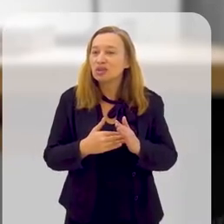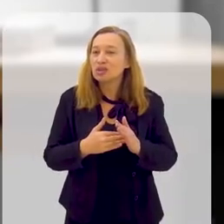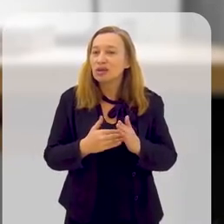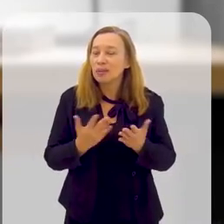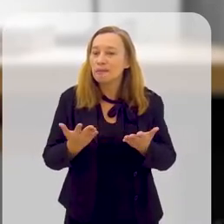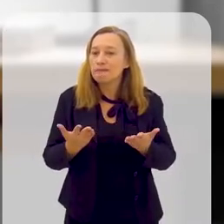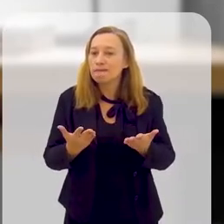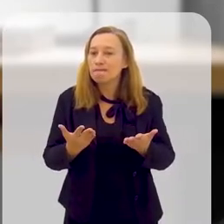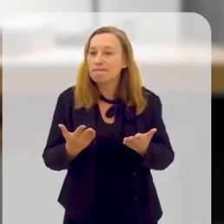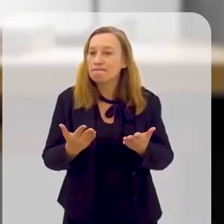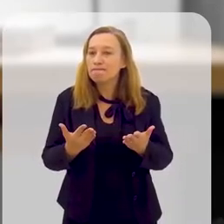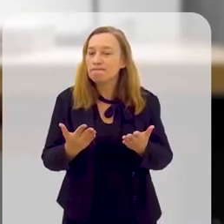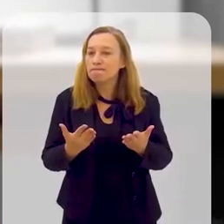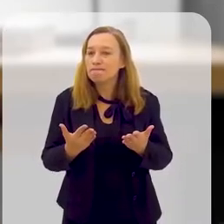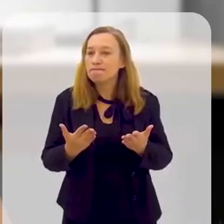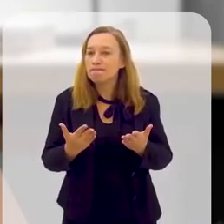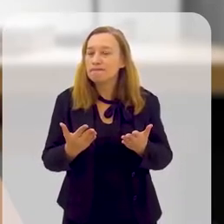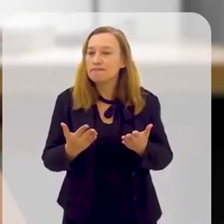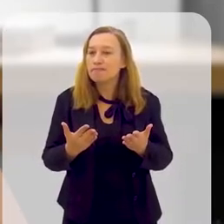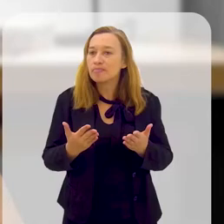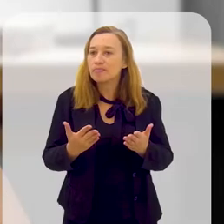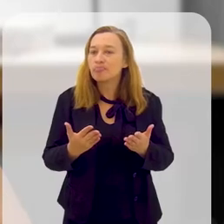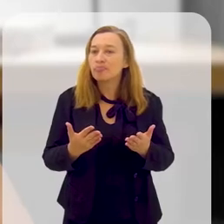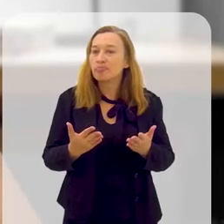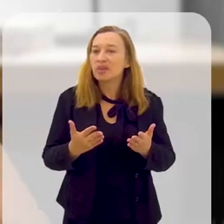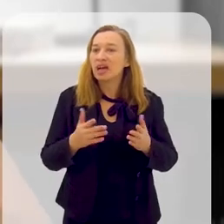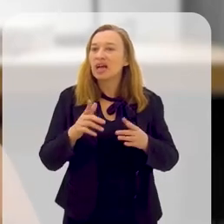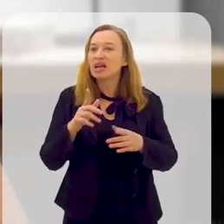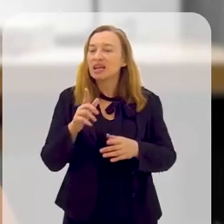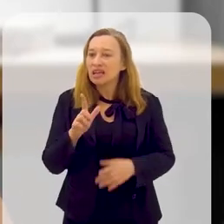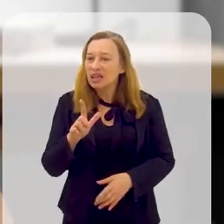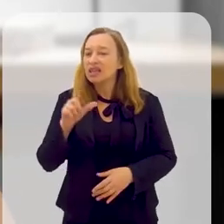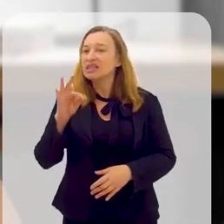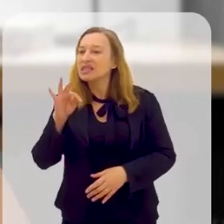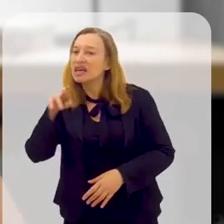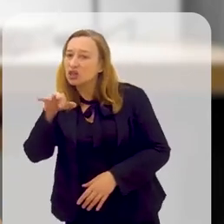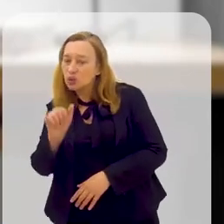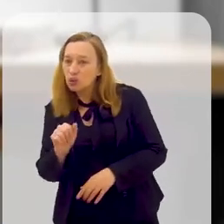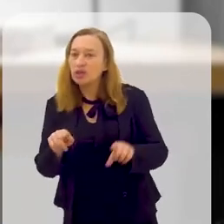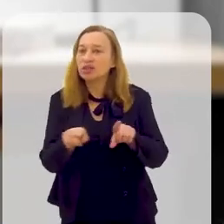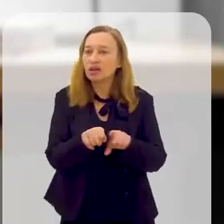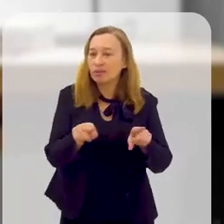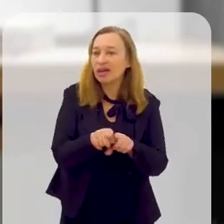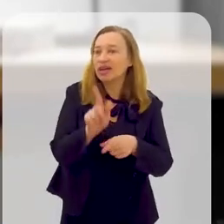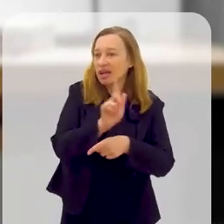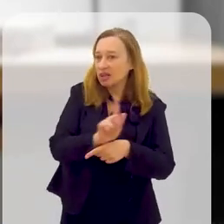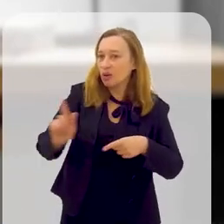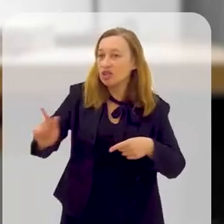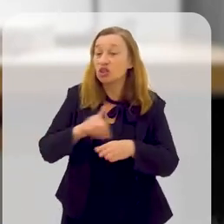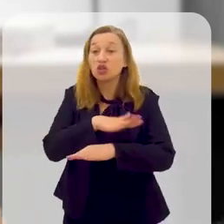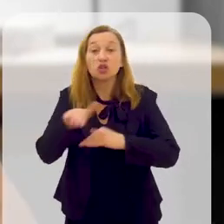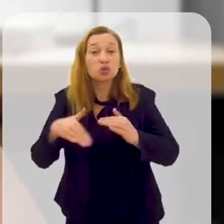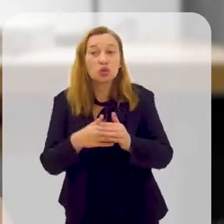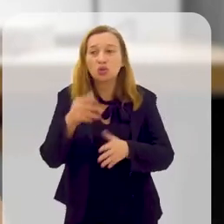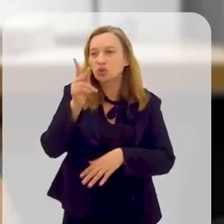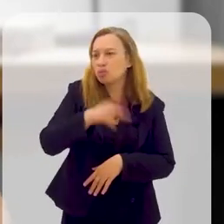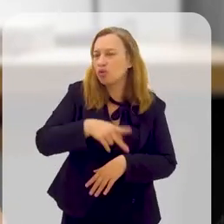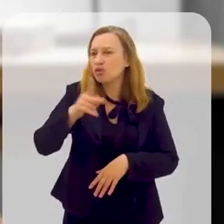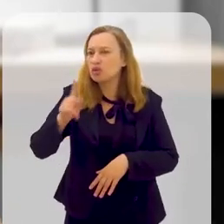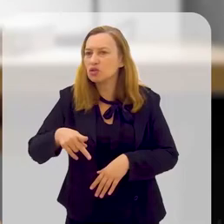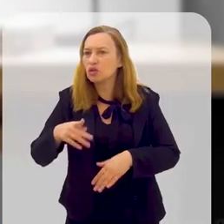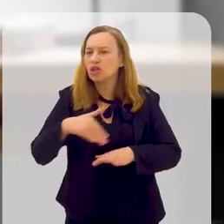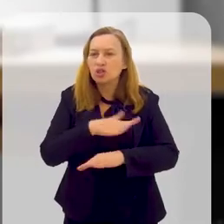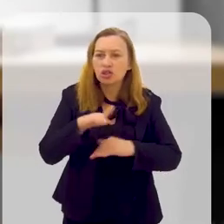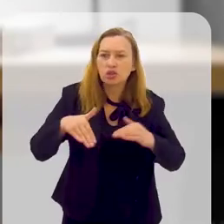em qualquer licenciatura não só licenciatura Na graduação também de